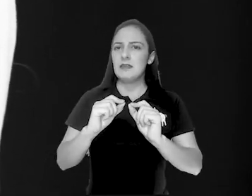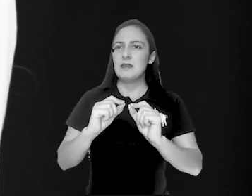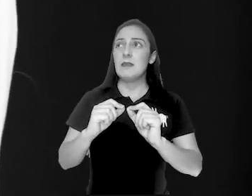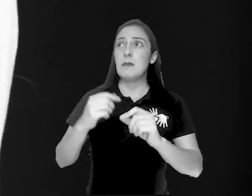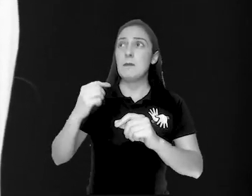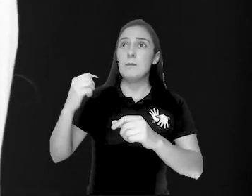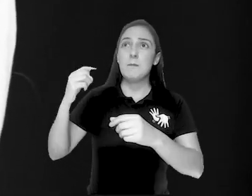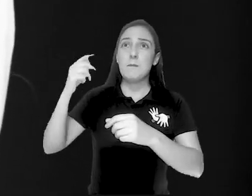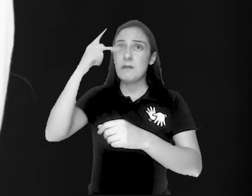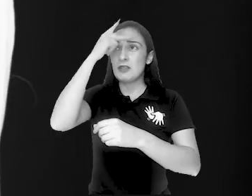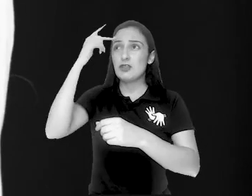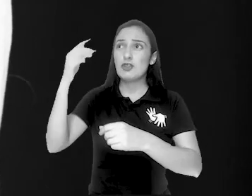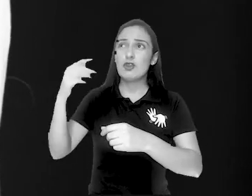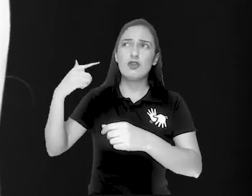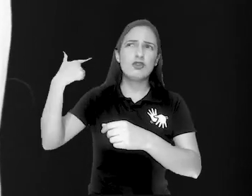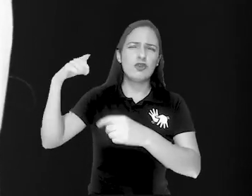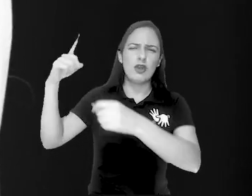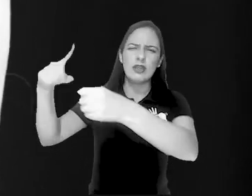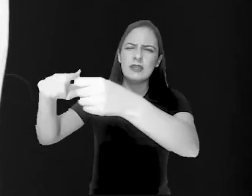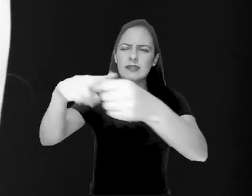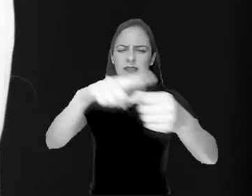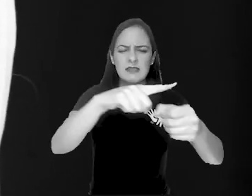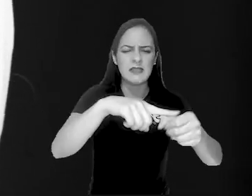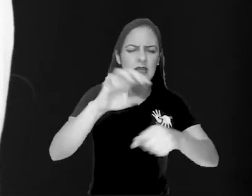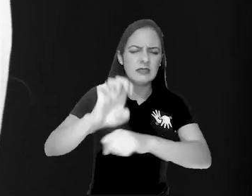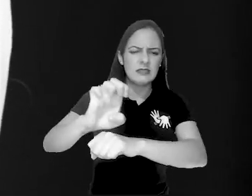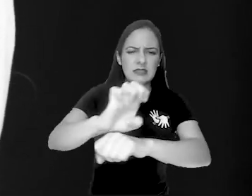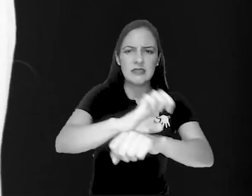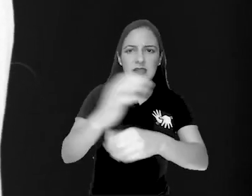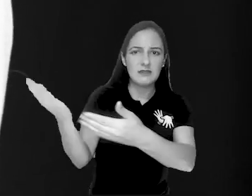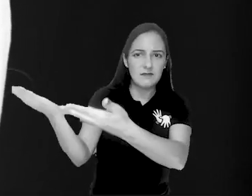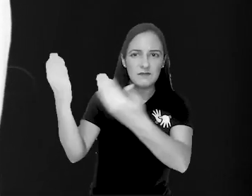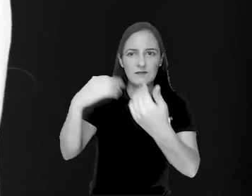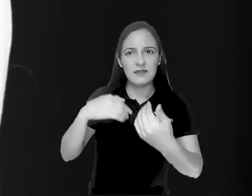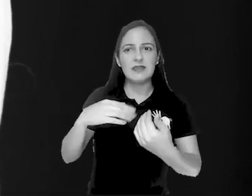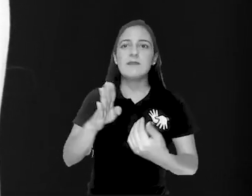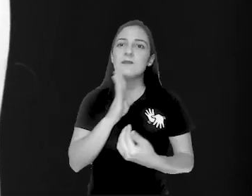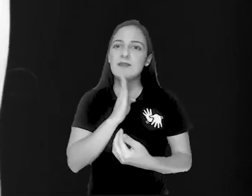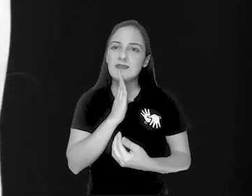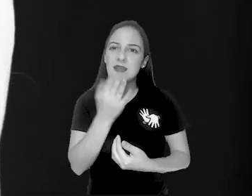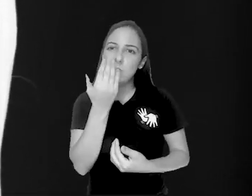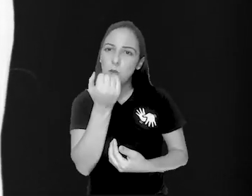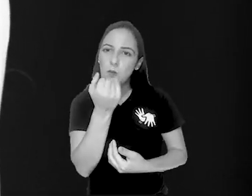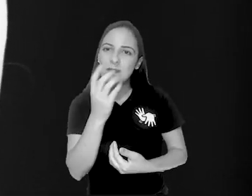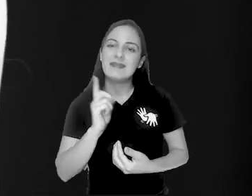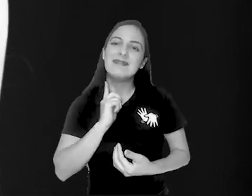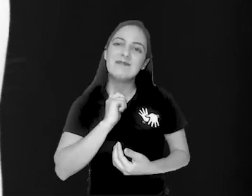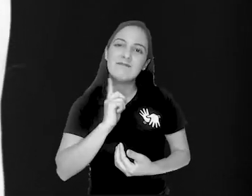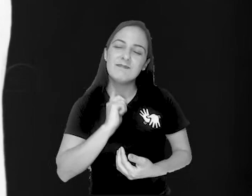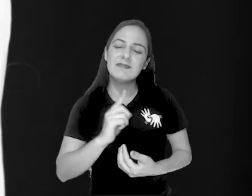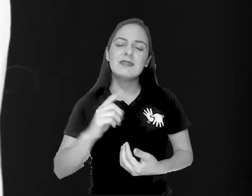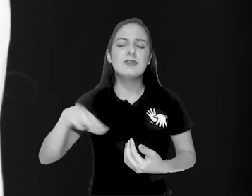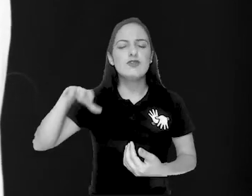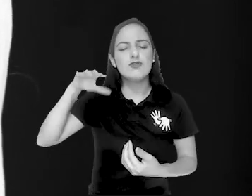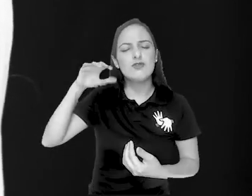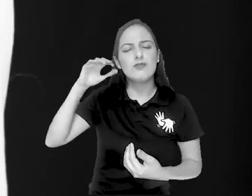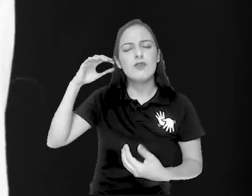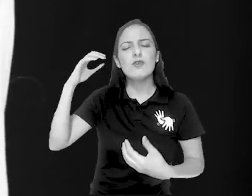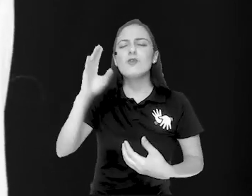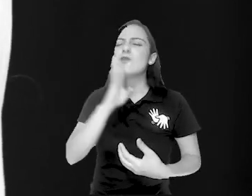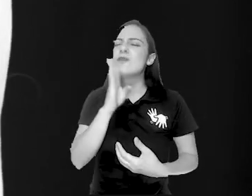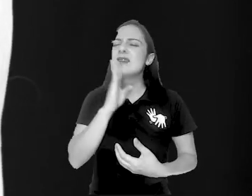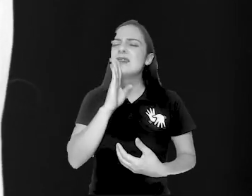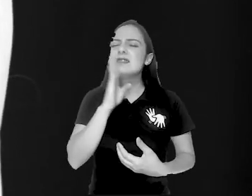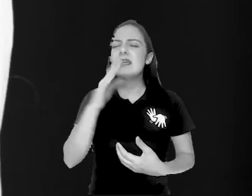que vem, né, de longe para comer, degustar nossa comidinha mineira, ao som da viola.